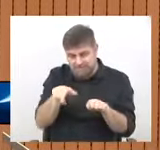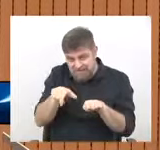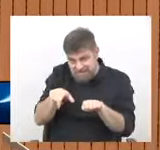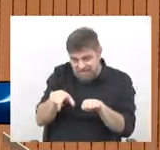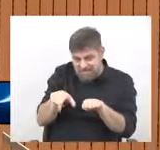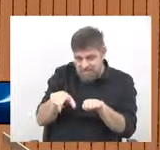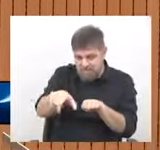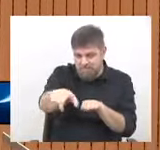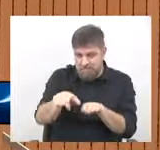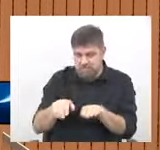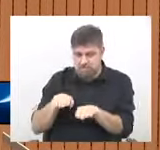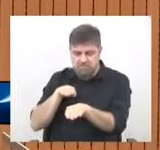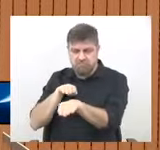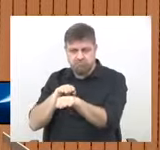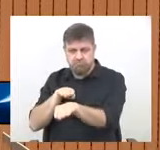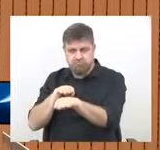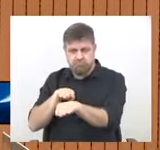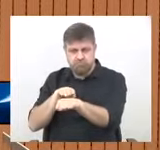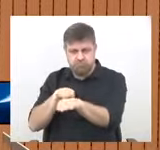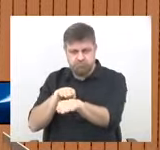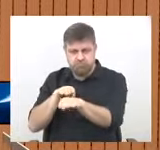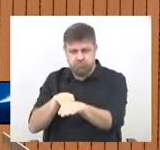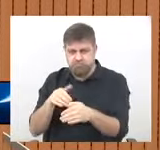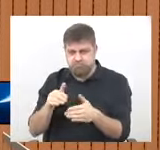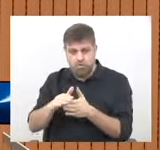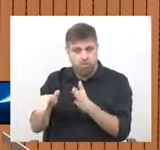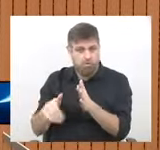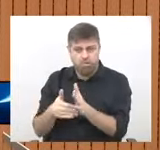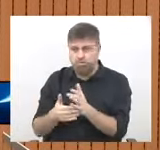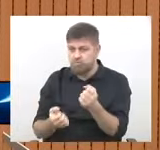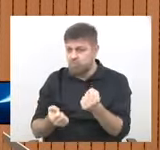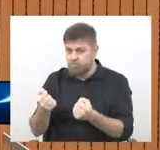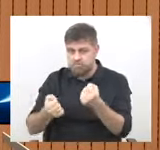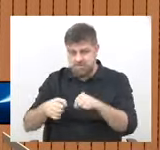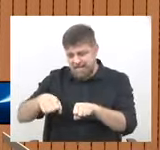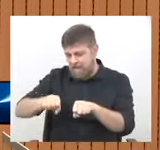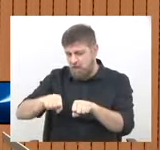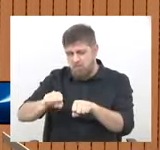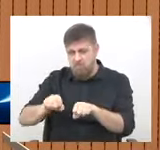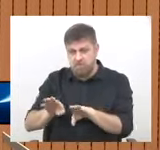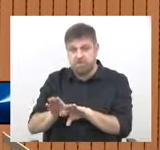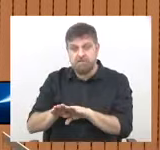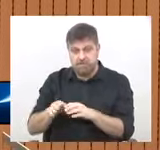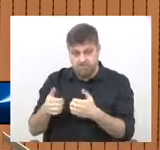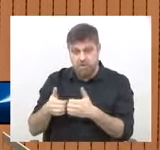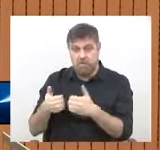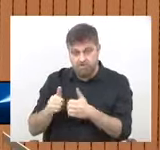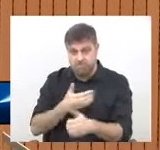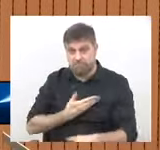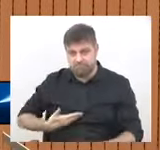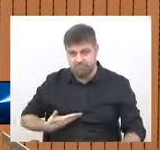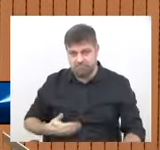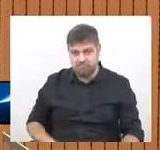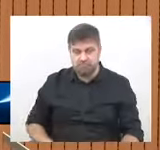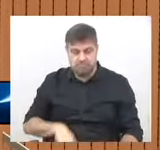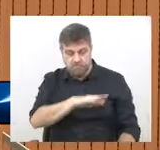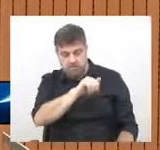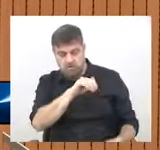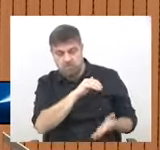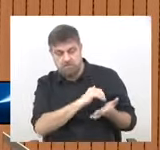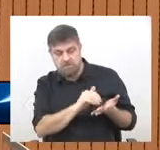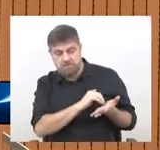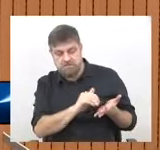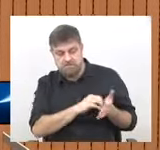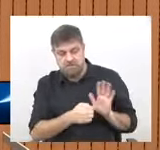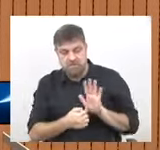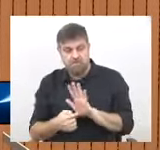todos os veículos, inclusive o do transporte coletivo, está transitando. E eu levei essa questão para o secretário, da